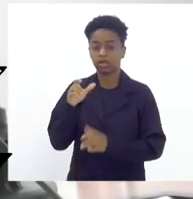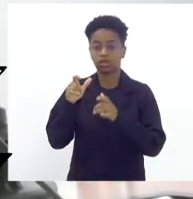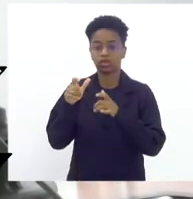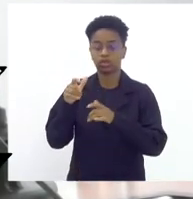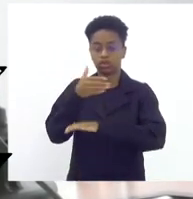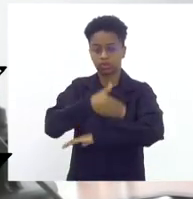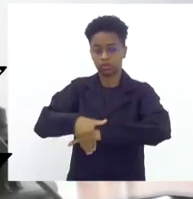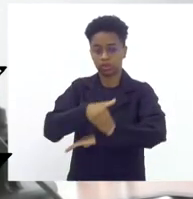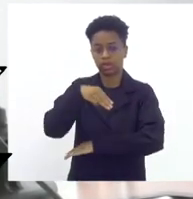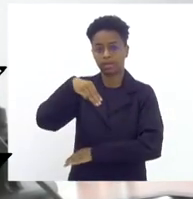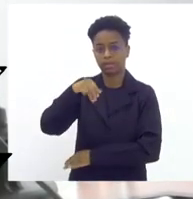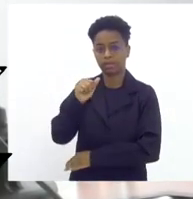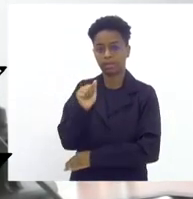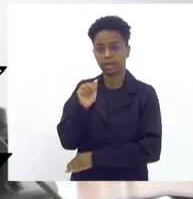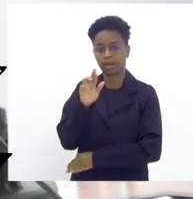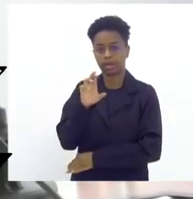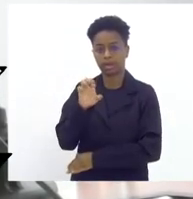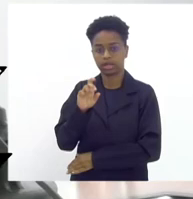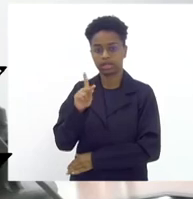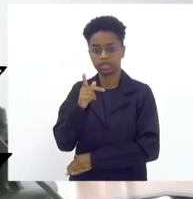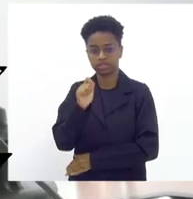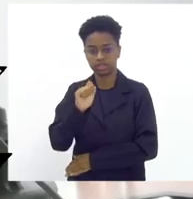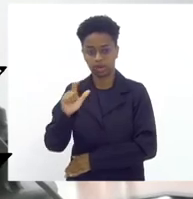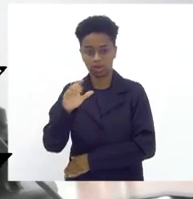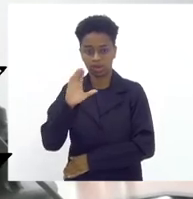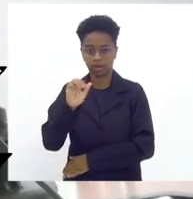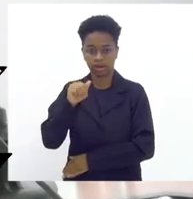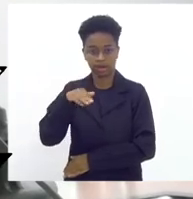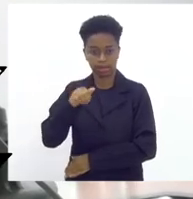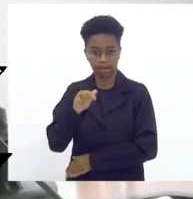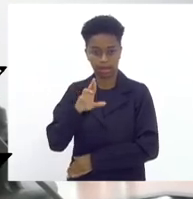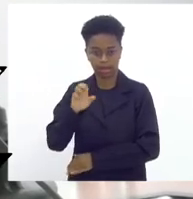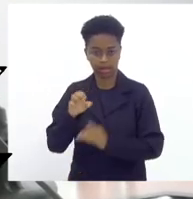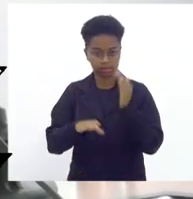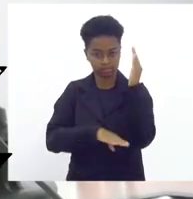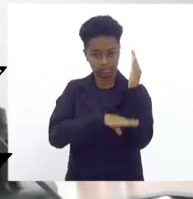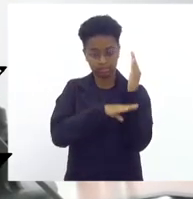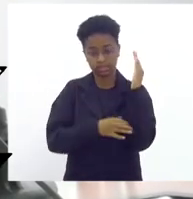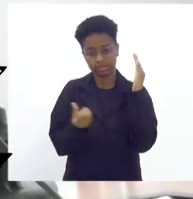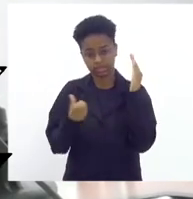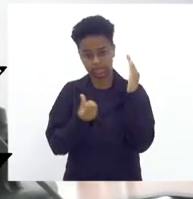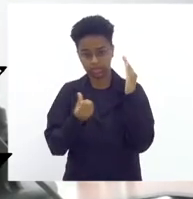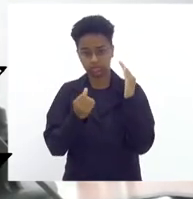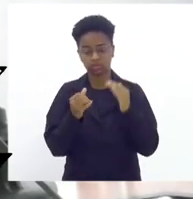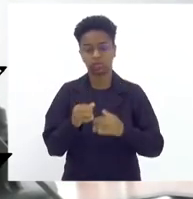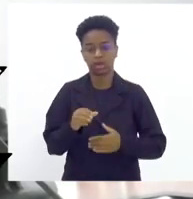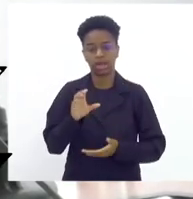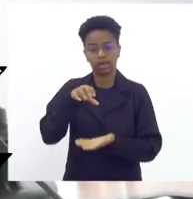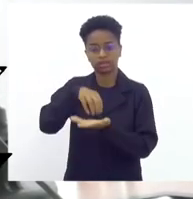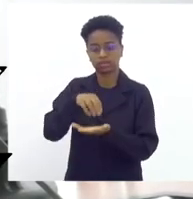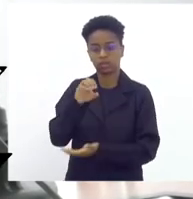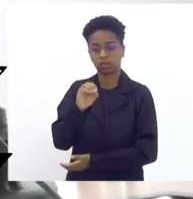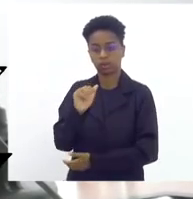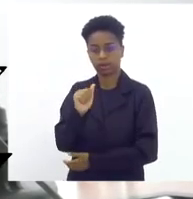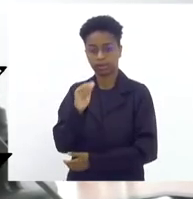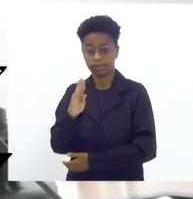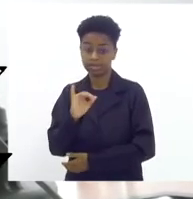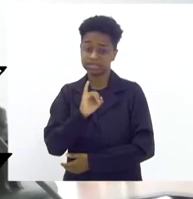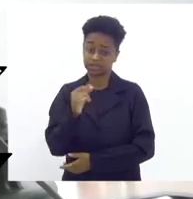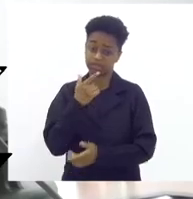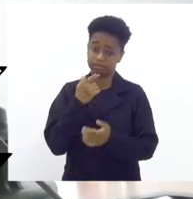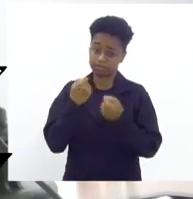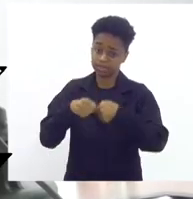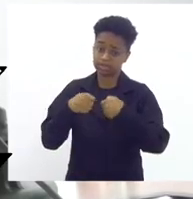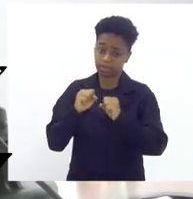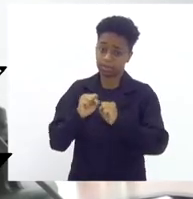Câmara na sede da oabia não sei estudar então são todos os convidados a conhecer se precisarem contem com a